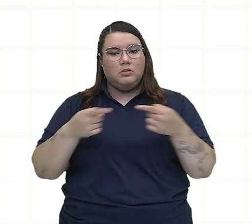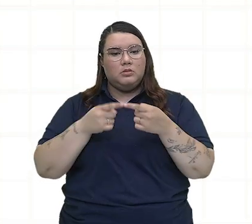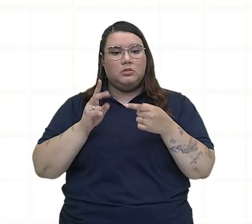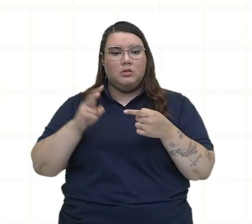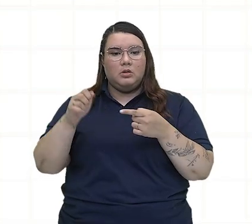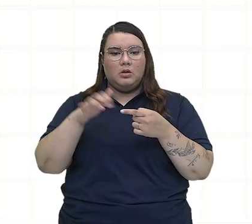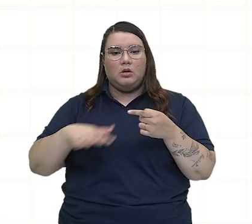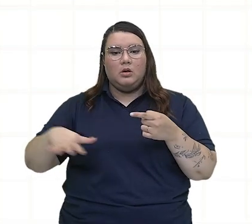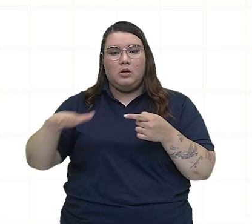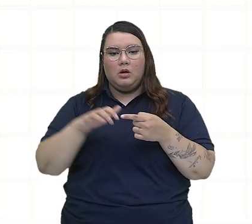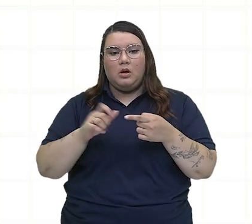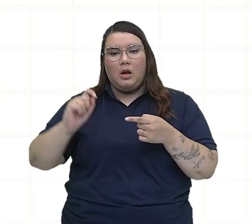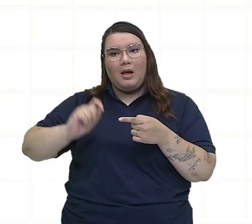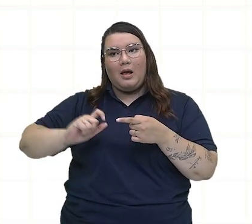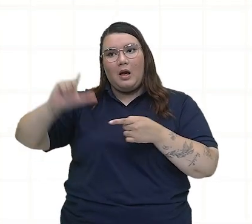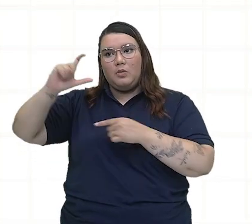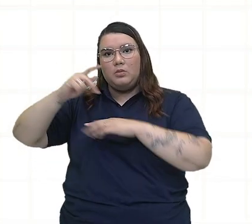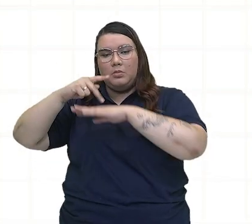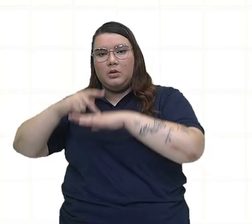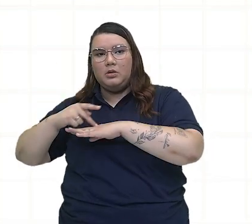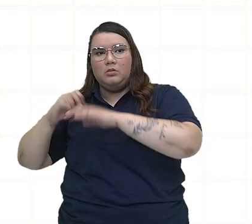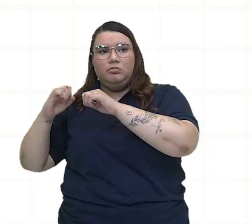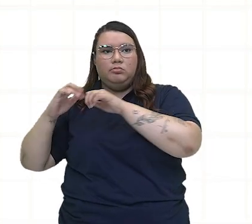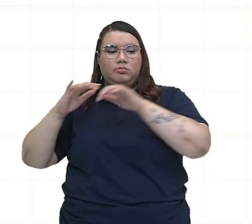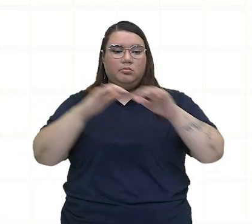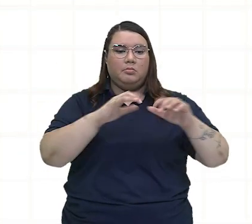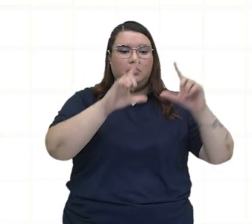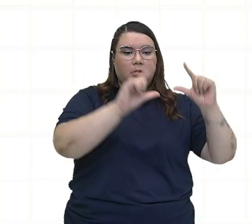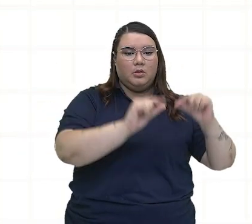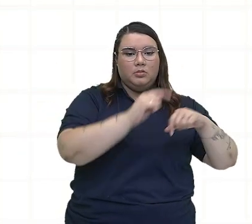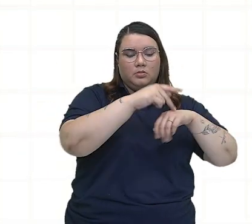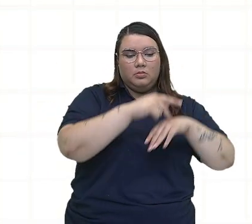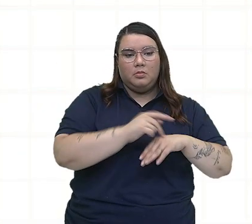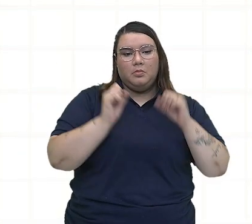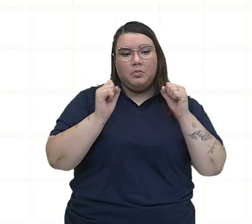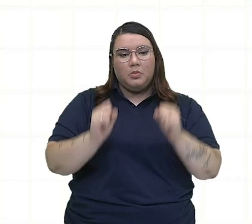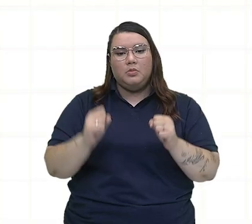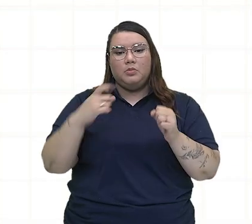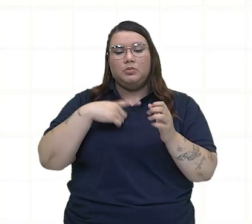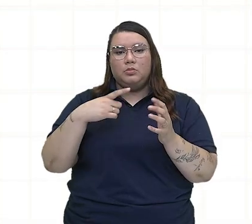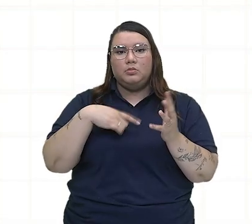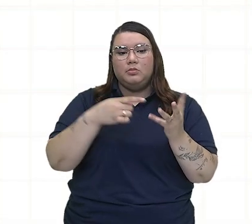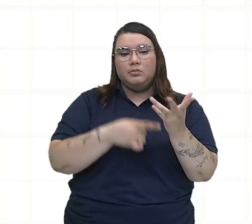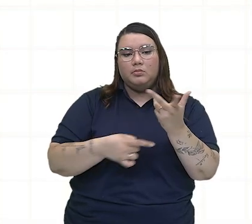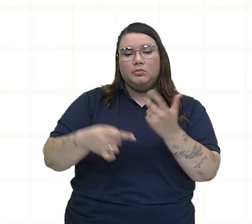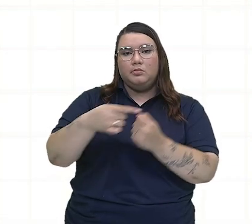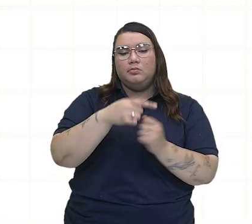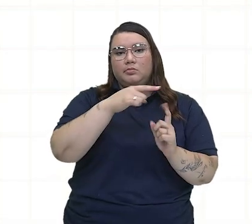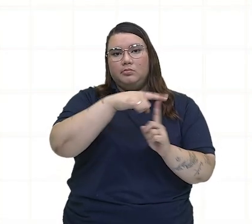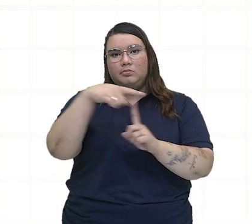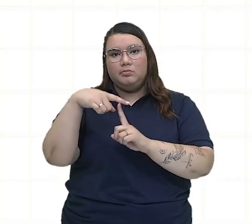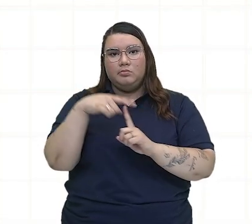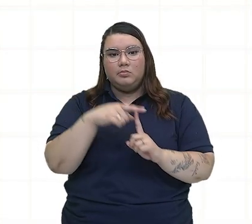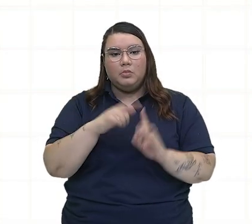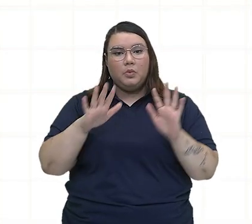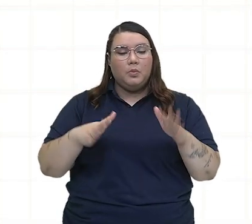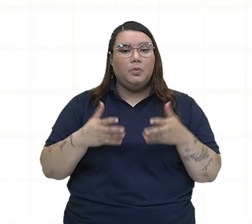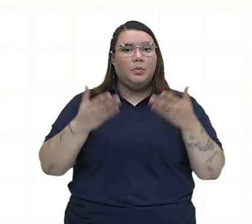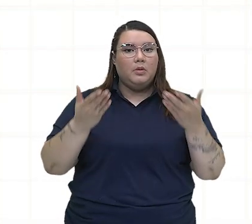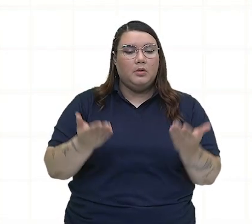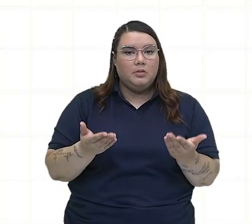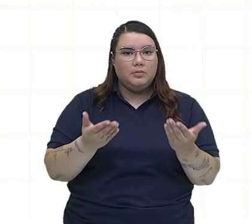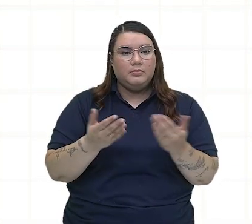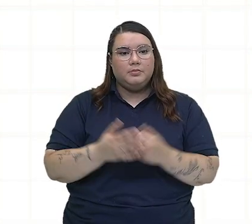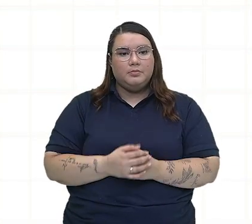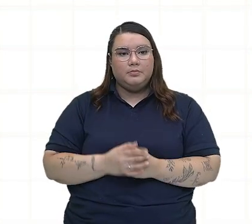áreas de alta pressão para as áreas de baixa pressão. Ok? E elas vão poder ser classificadas